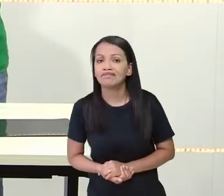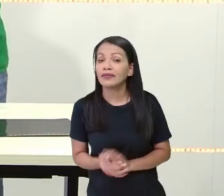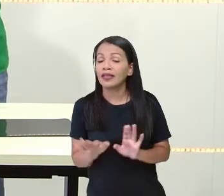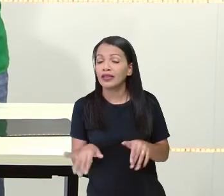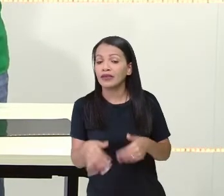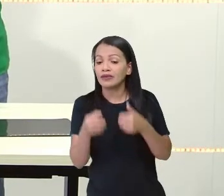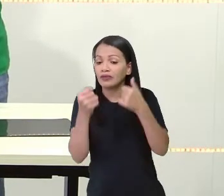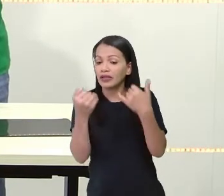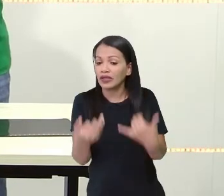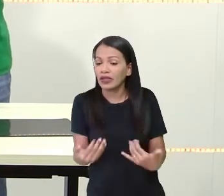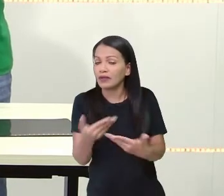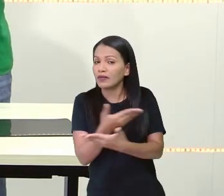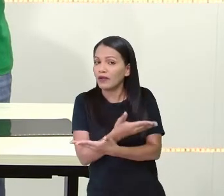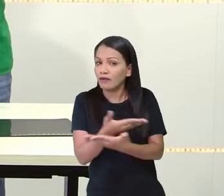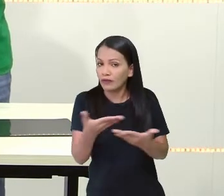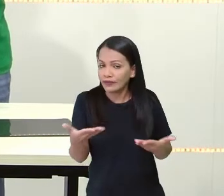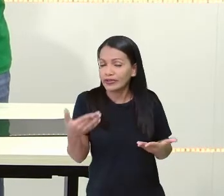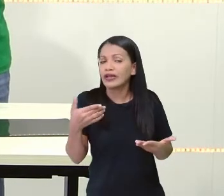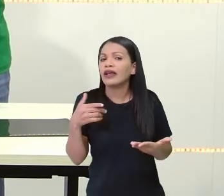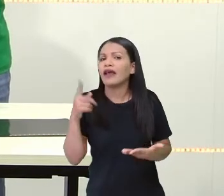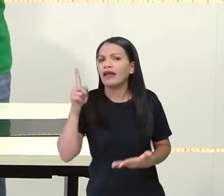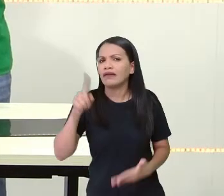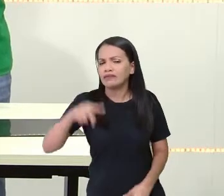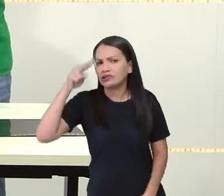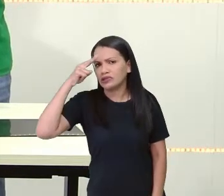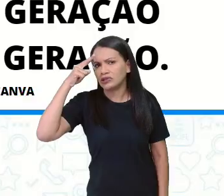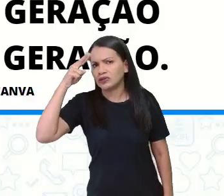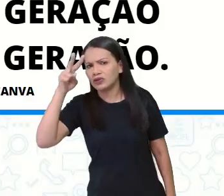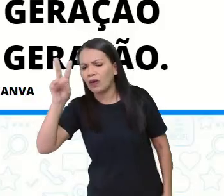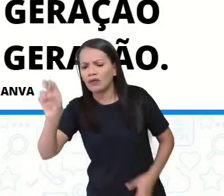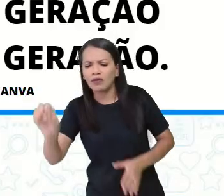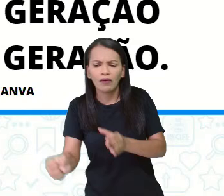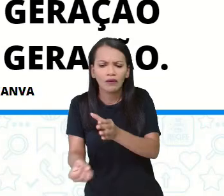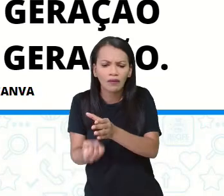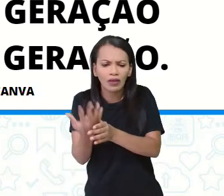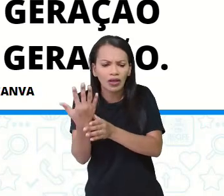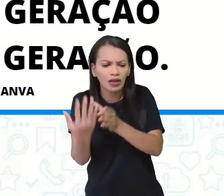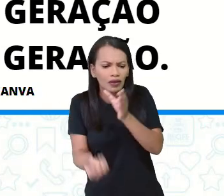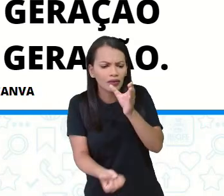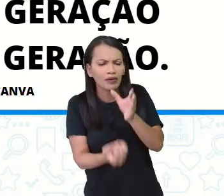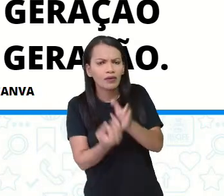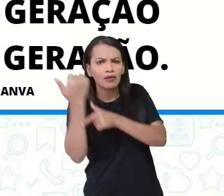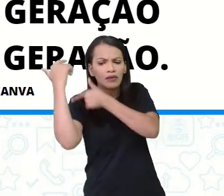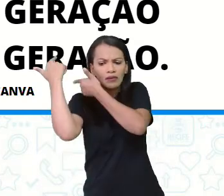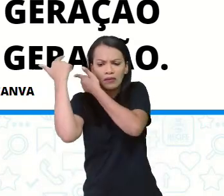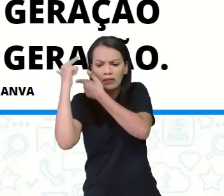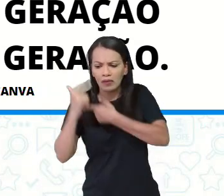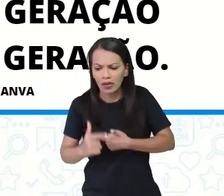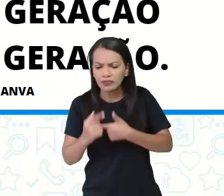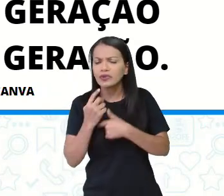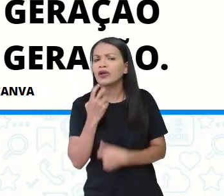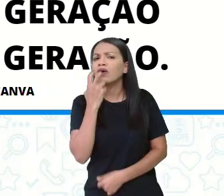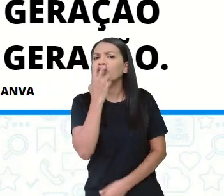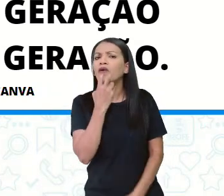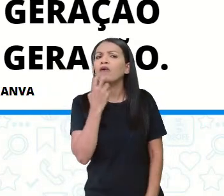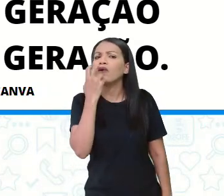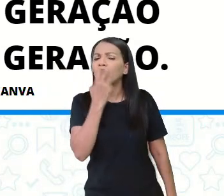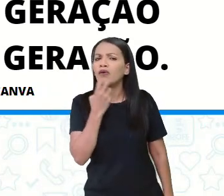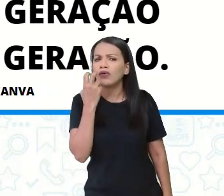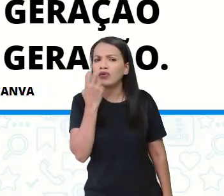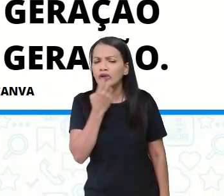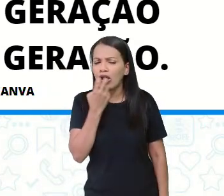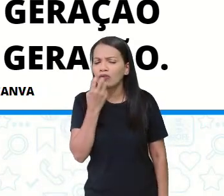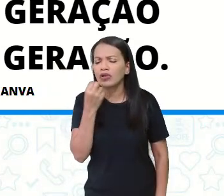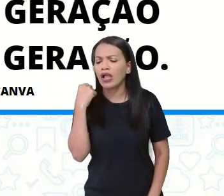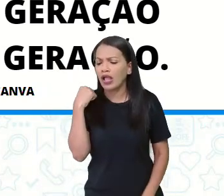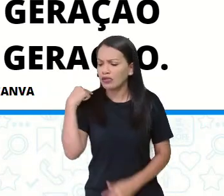falei para vocês, que essas histórias, elas surgiram da tradição oral e foram transmitidas